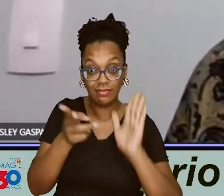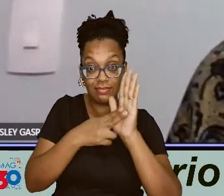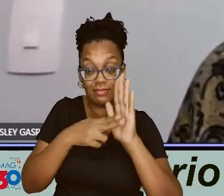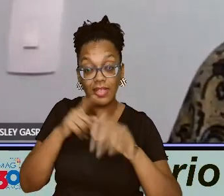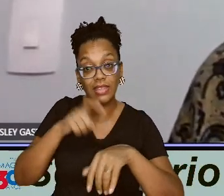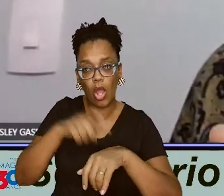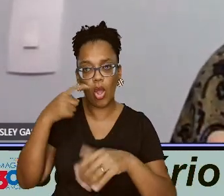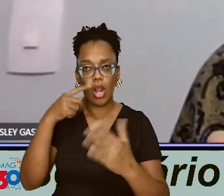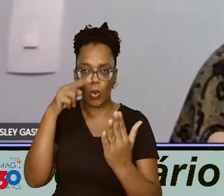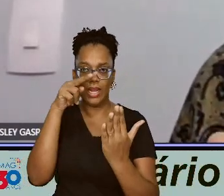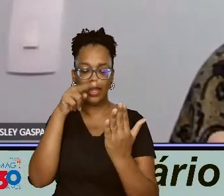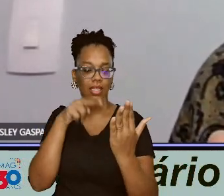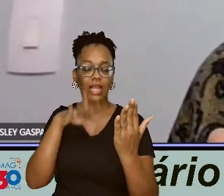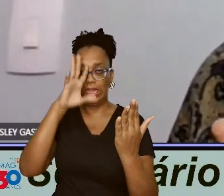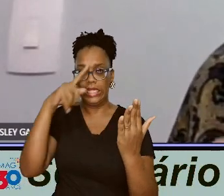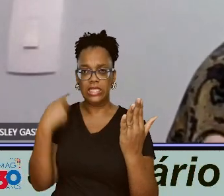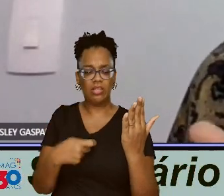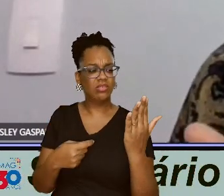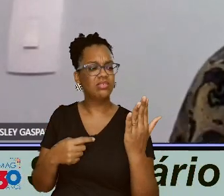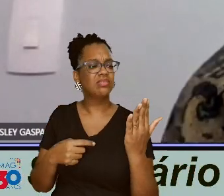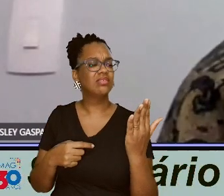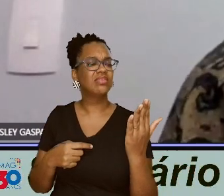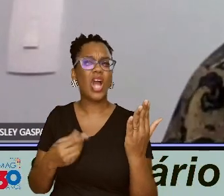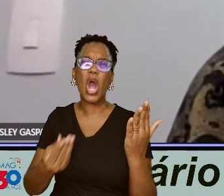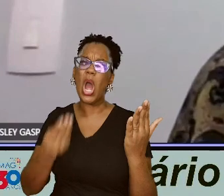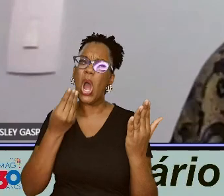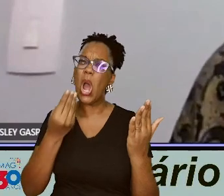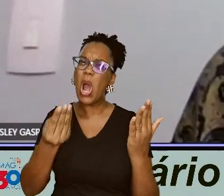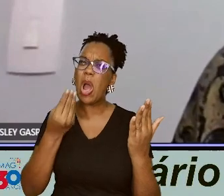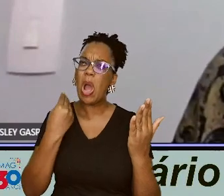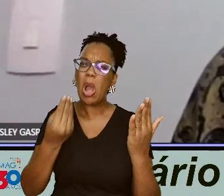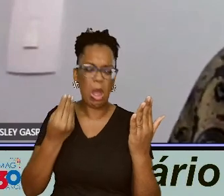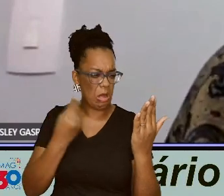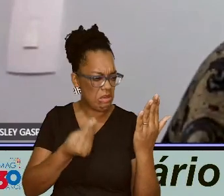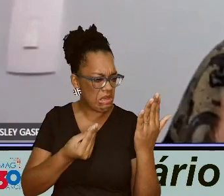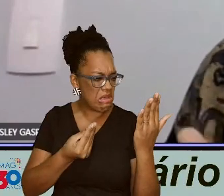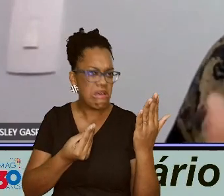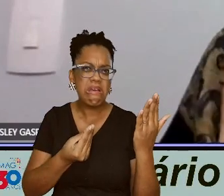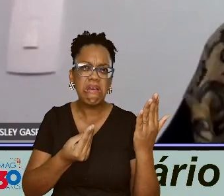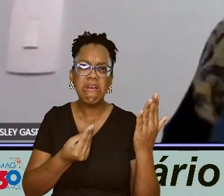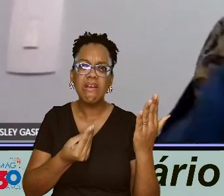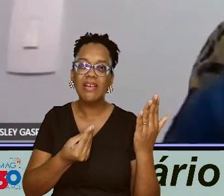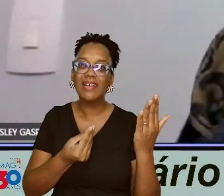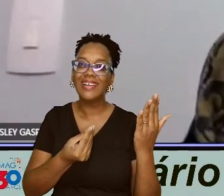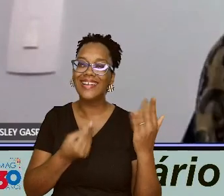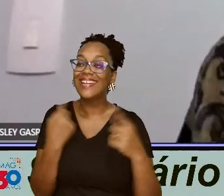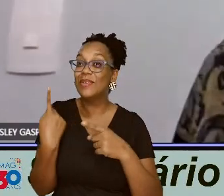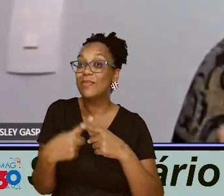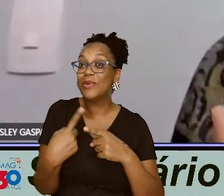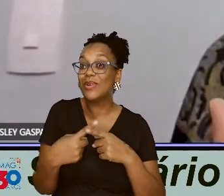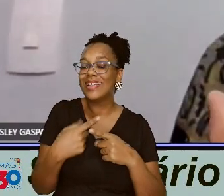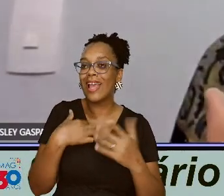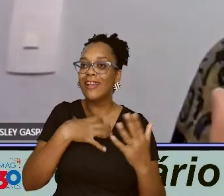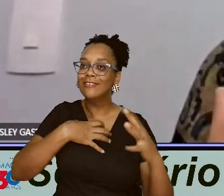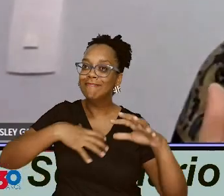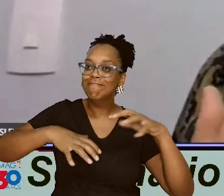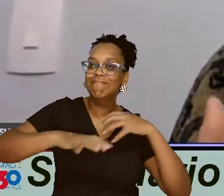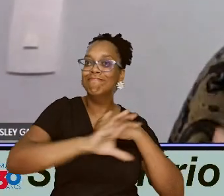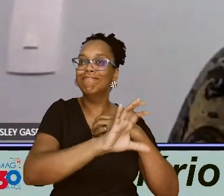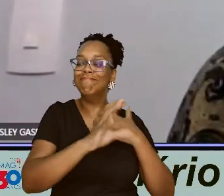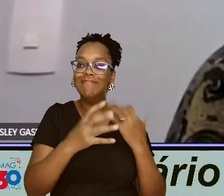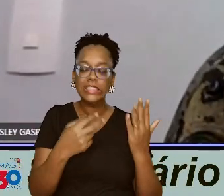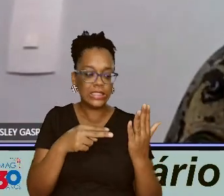lia a decisão e falava assim, como assim? Né? Porque a gente se colocava no